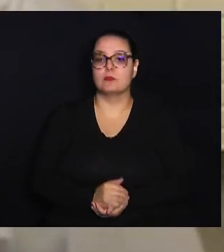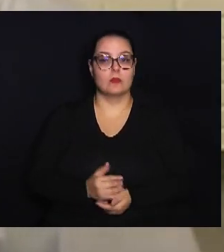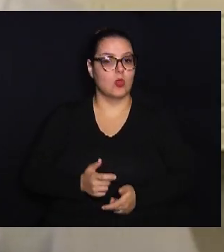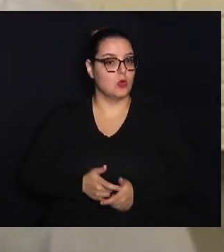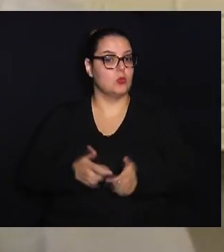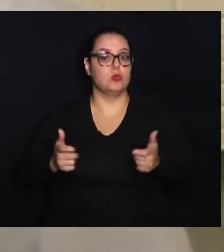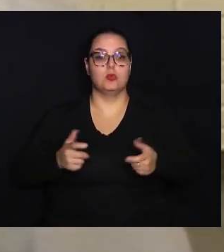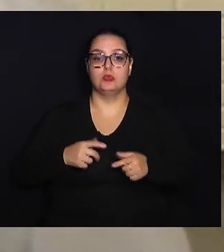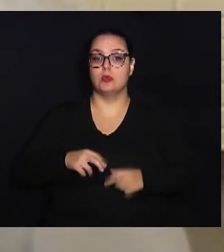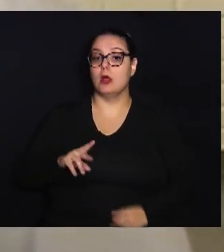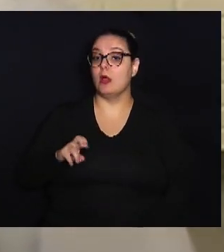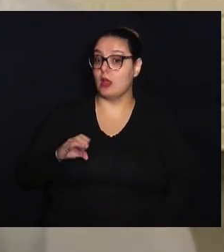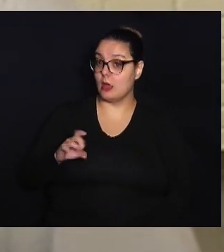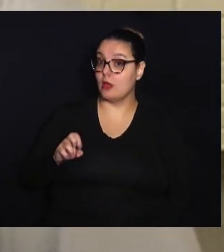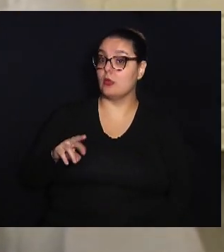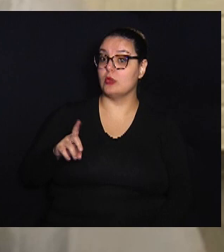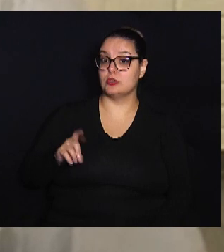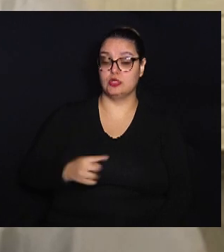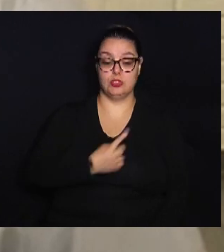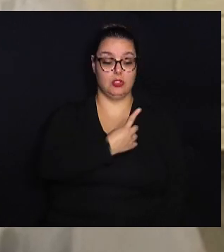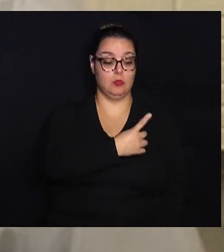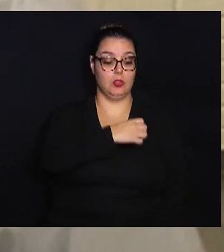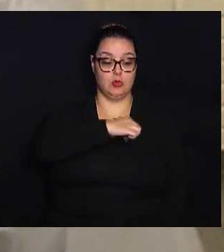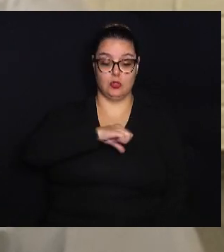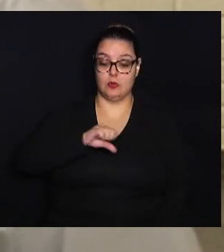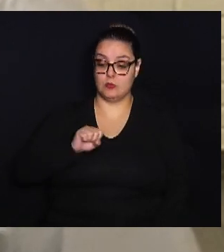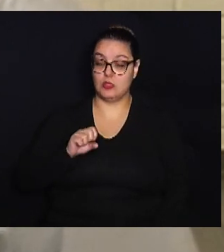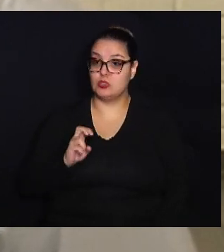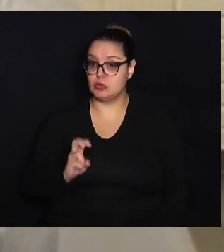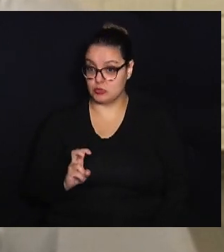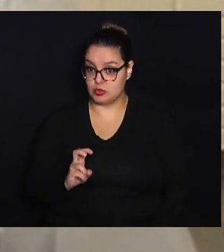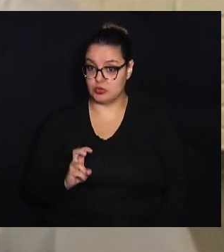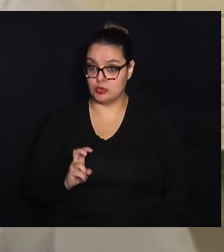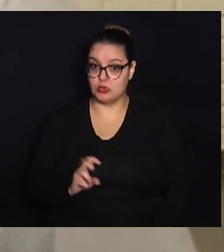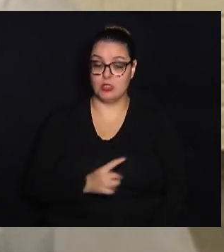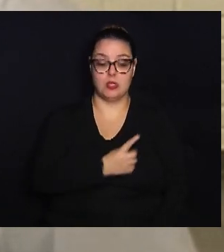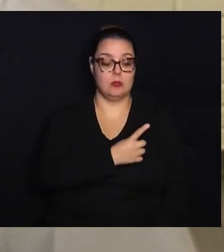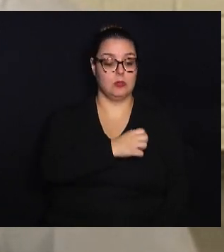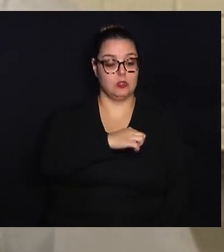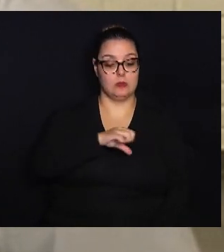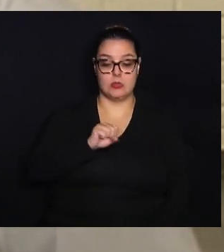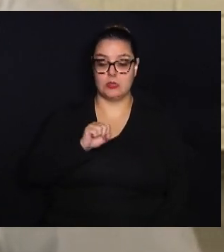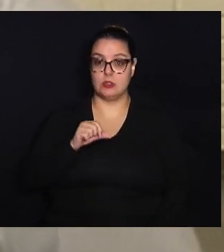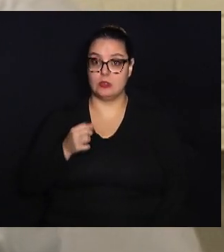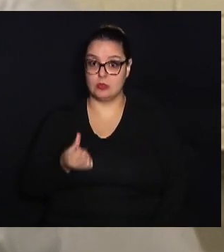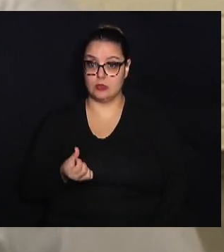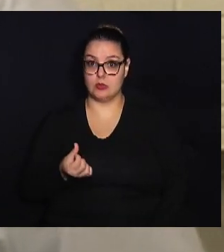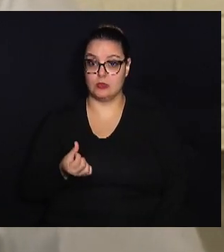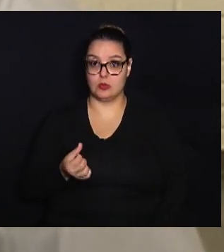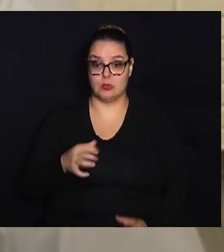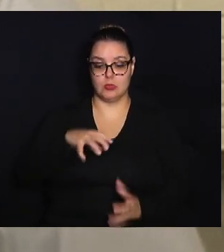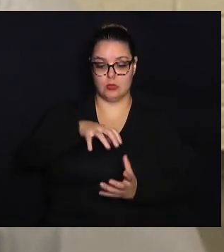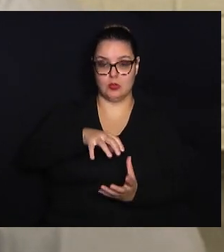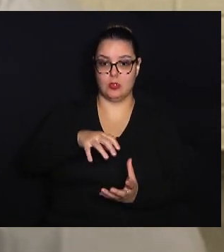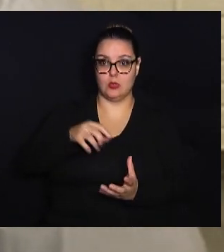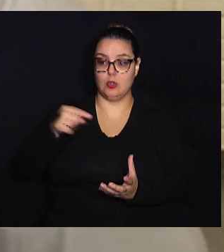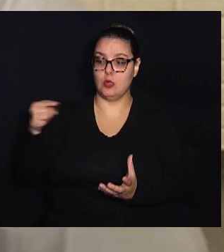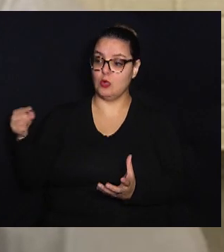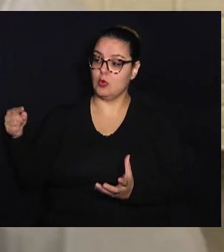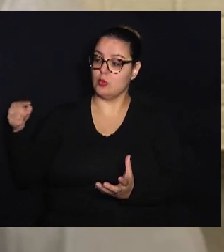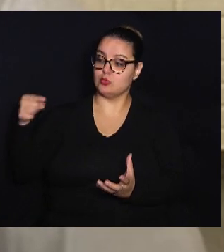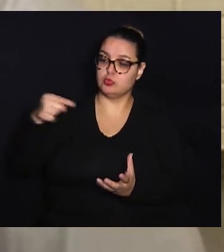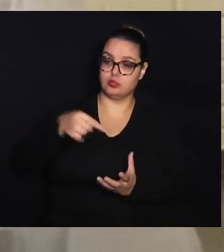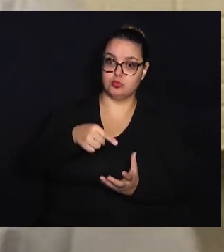recorde que nós tivemos foi 1985 e 86 durante a passagem do Cometa